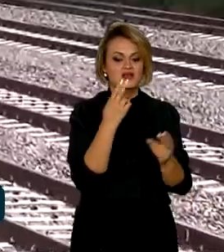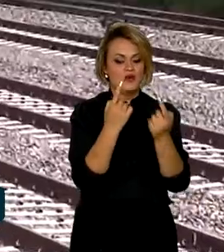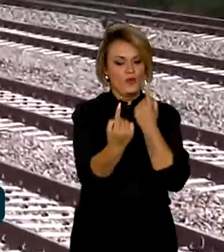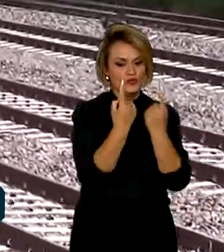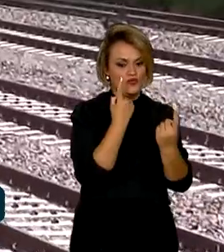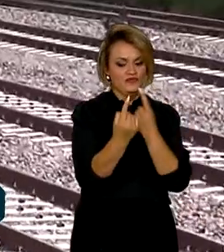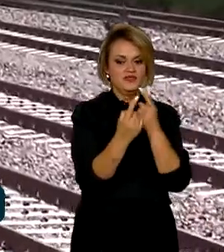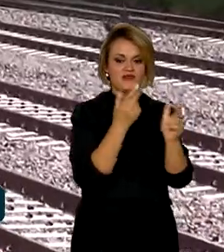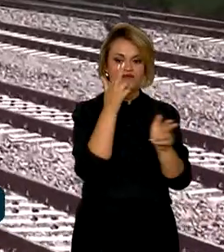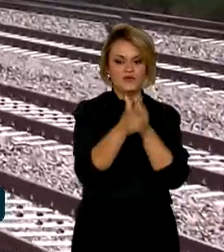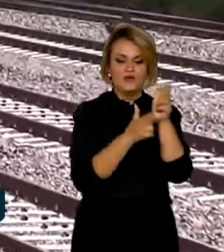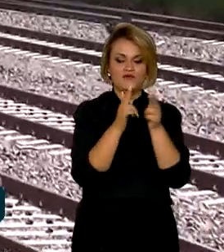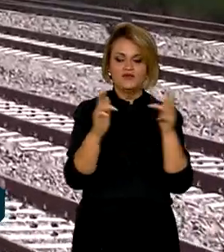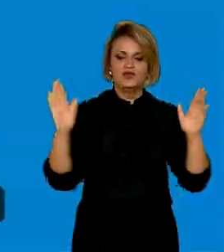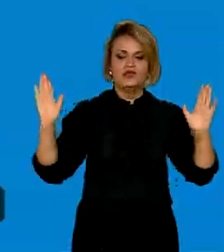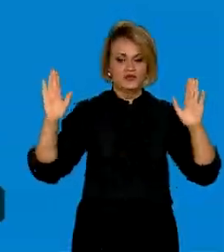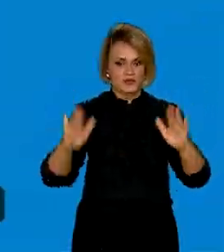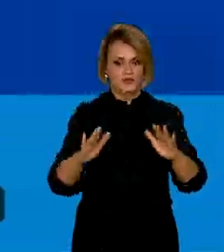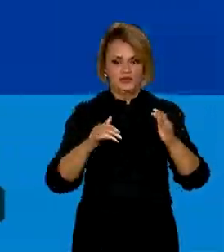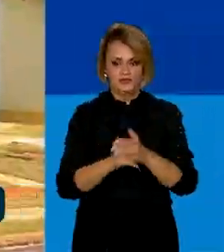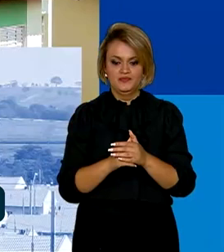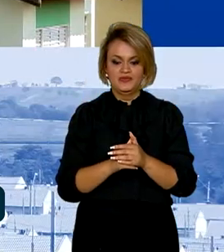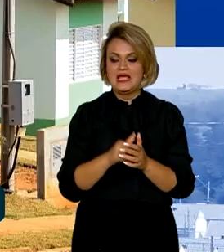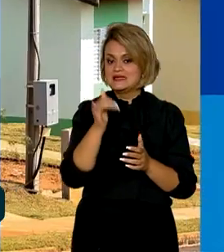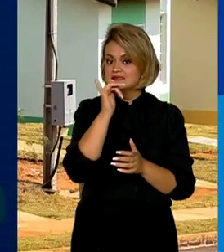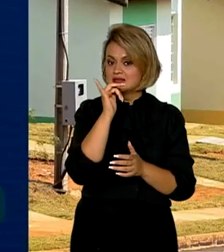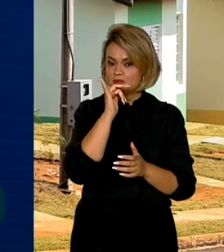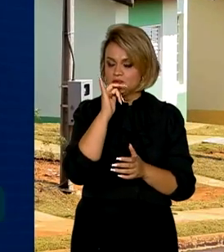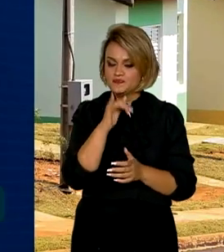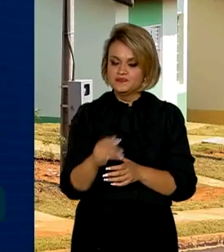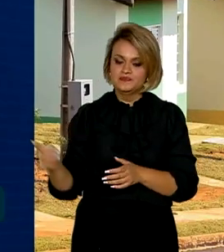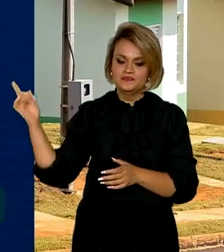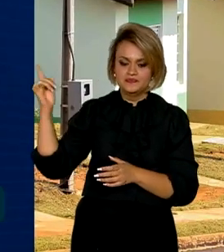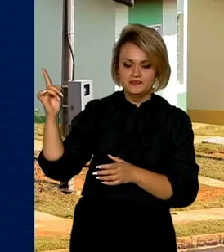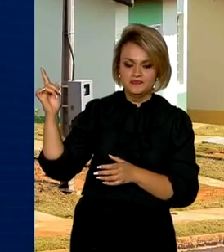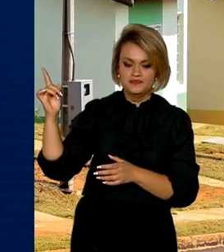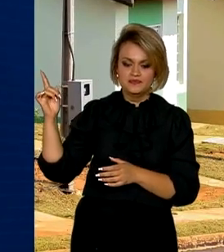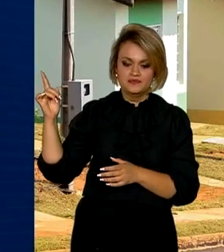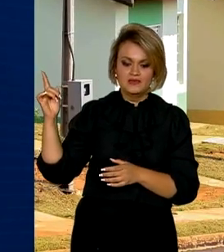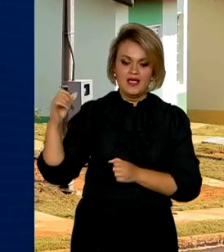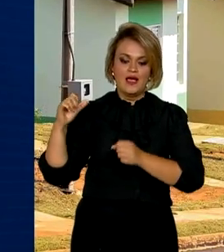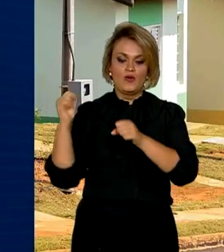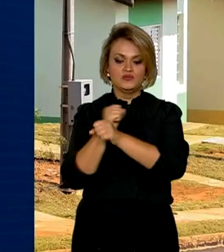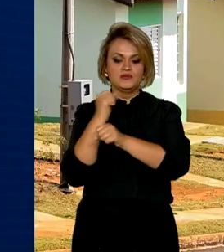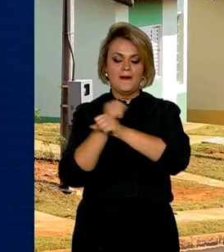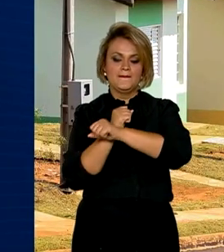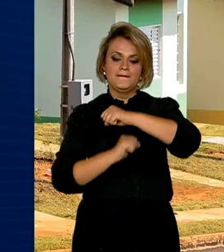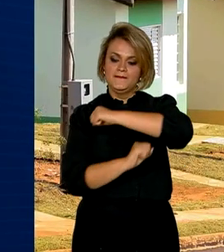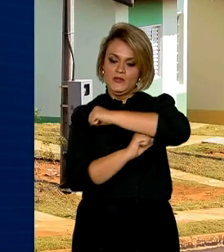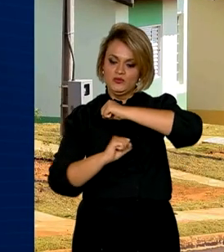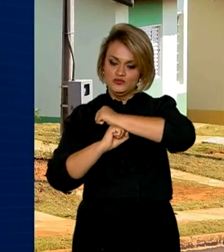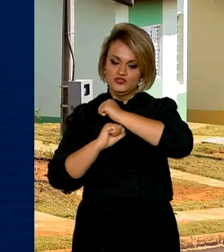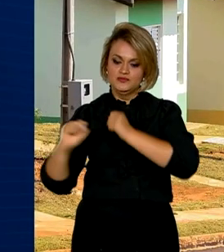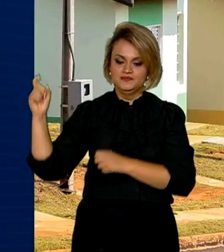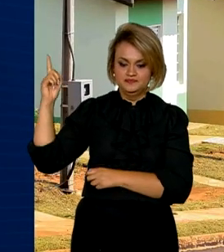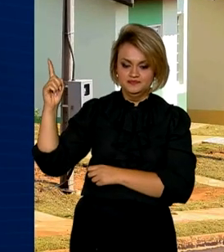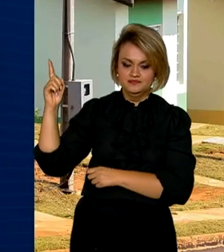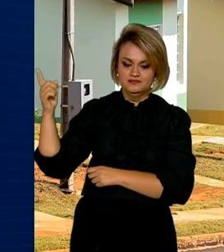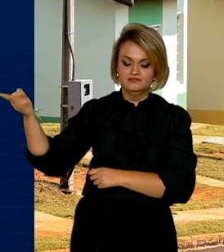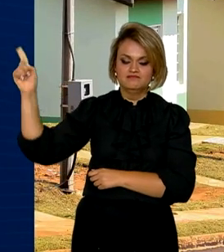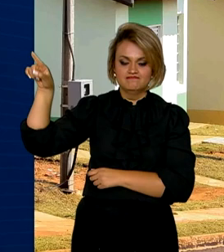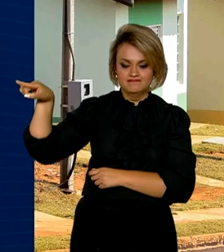rodovias, ferrovias e aeroportos. Entre os destaques do programa no estado, está a construção da ponte sobre o Rio Araguaia,